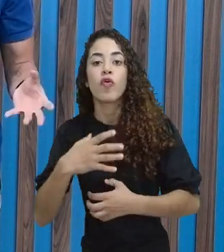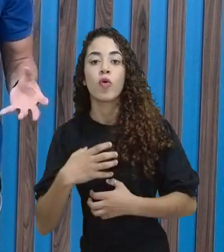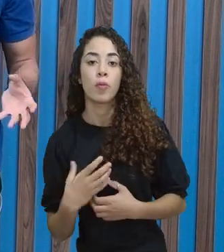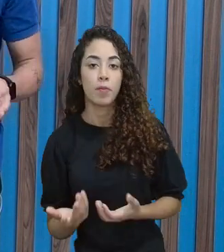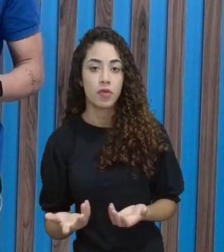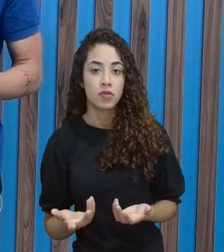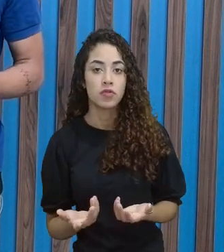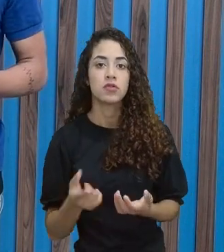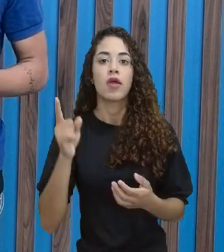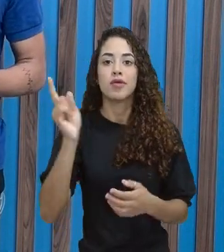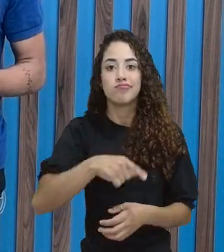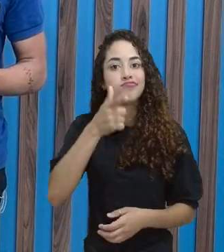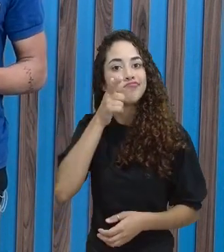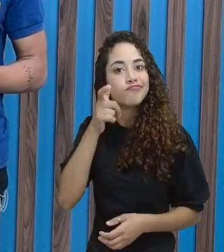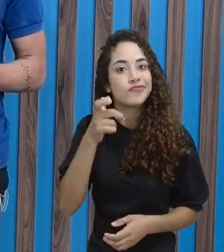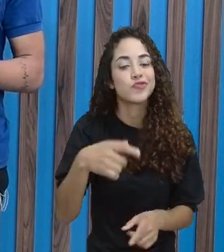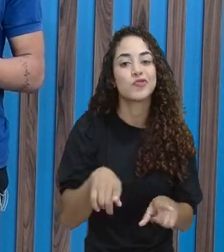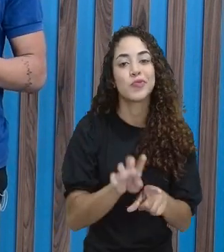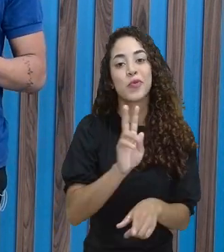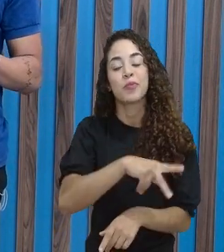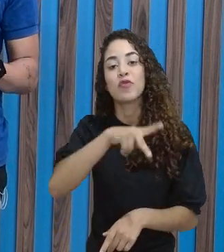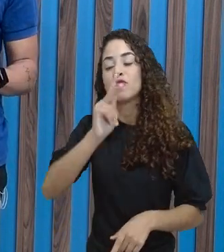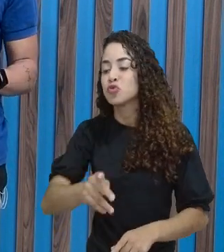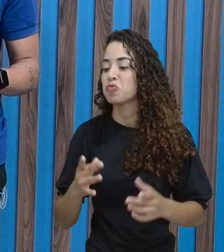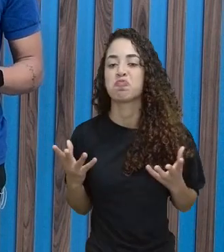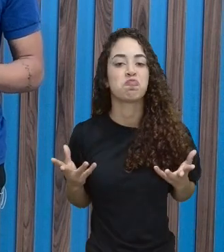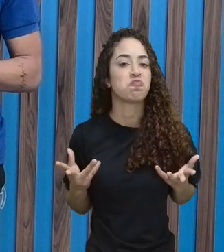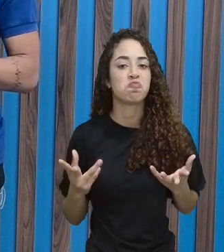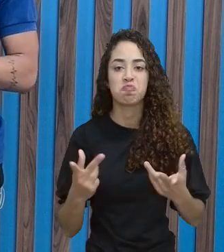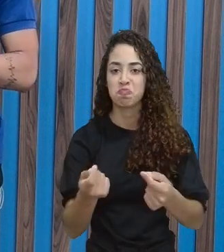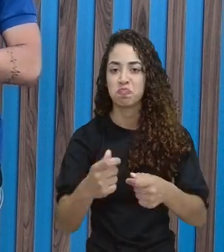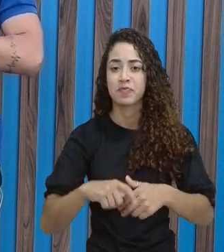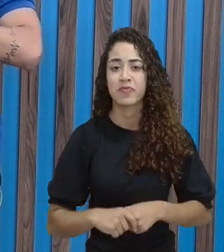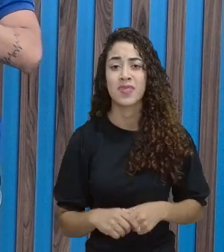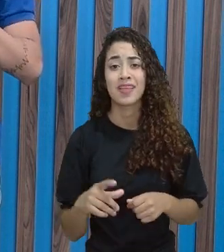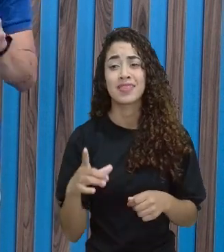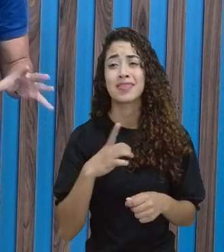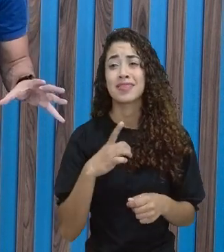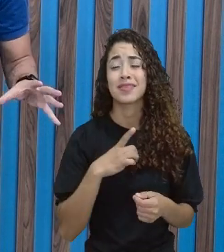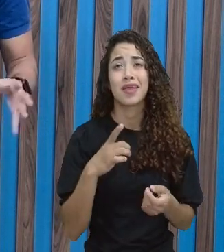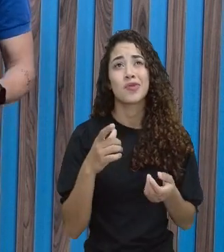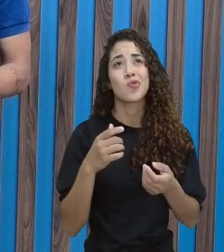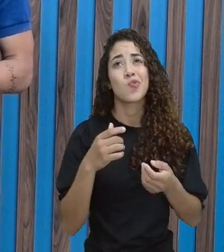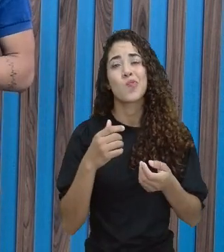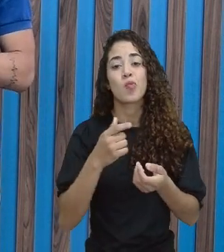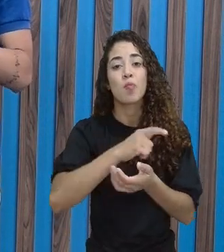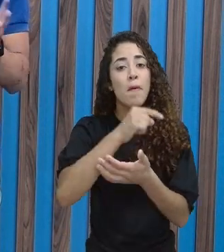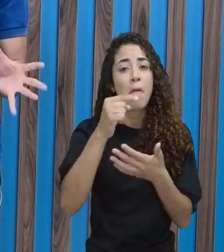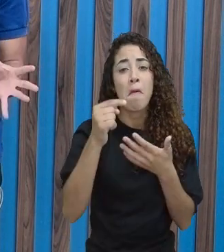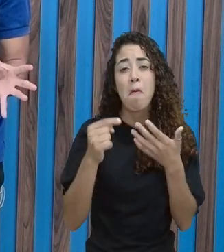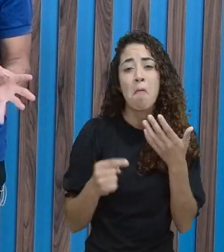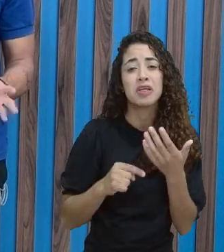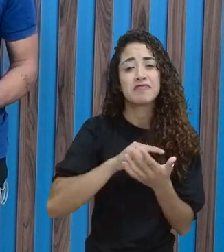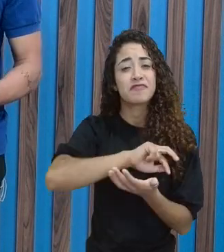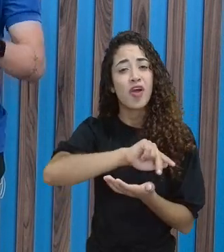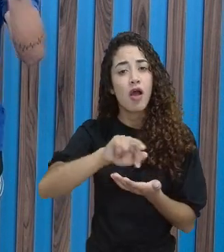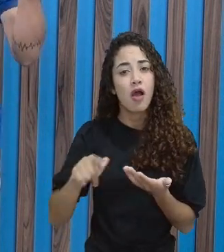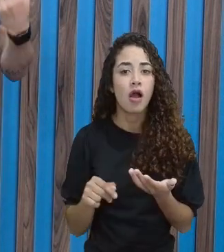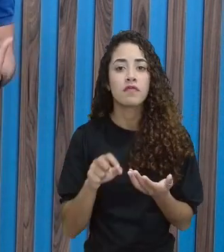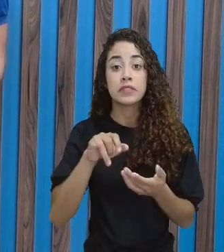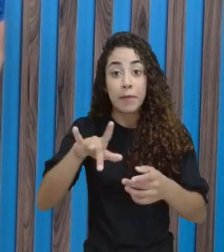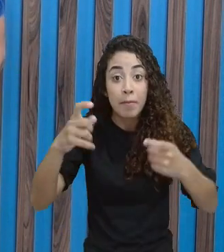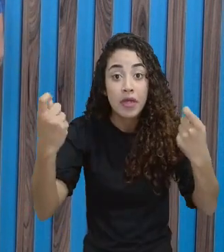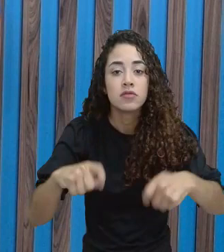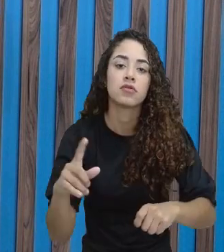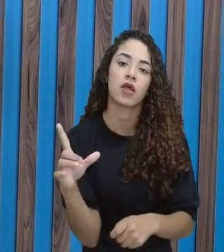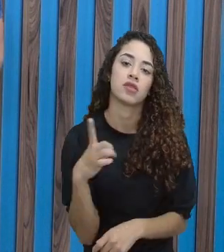super interessante e com professores e professoras incríveis. Então tem para tudo que é gosto e para tudo que vocês precisam, né? Mas